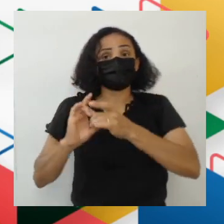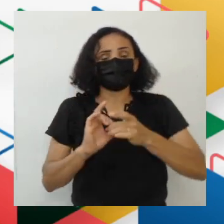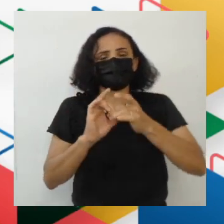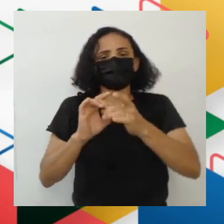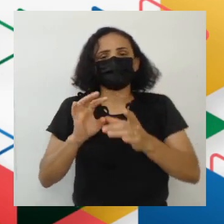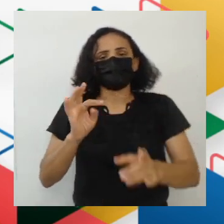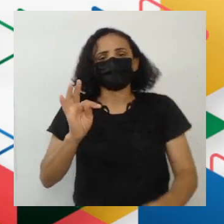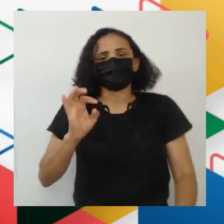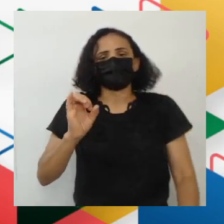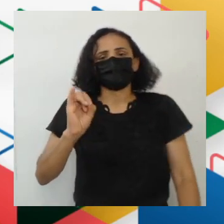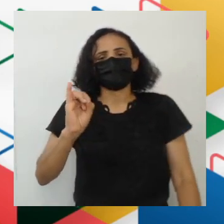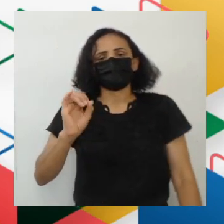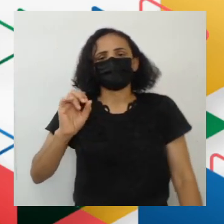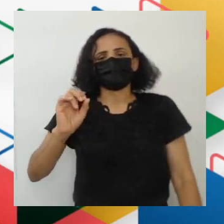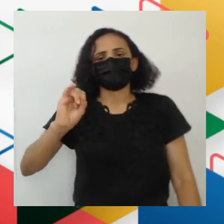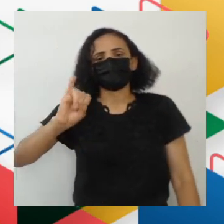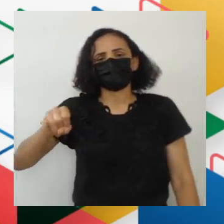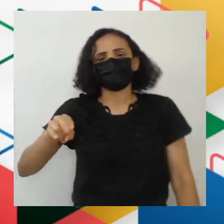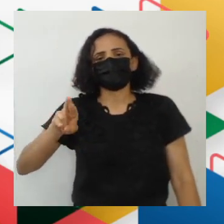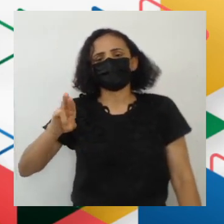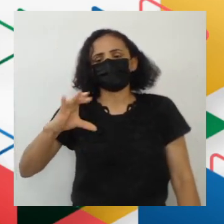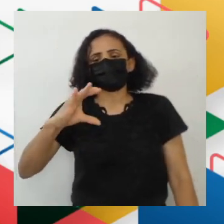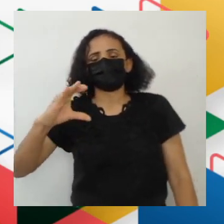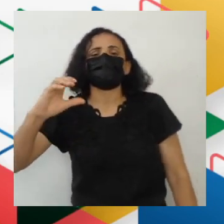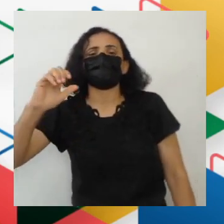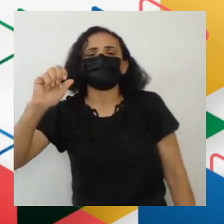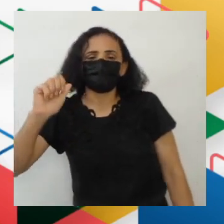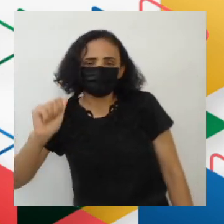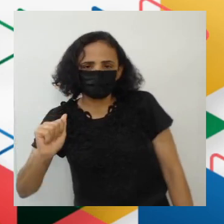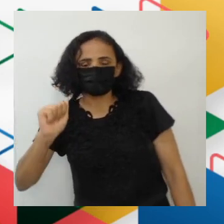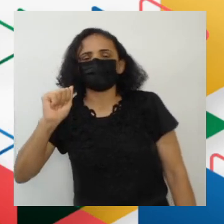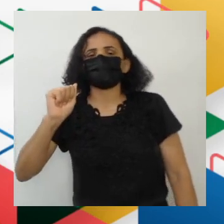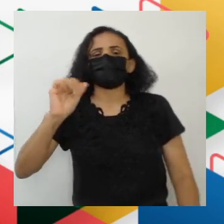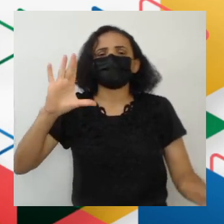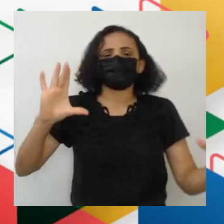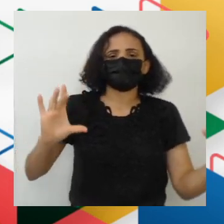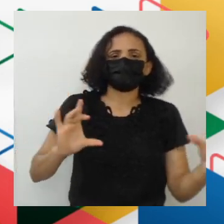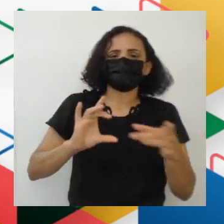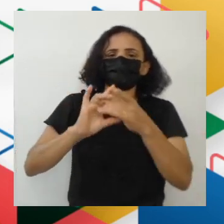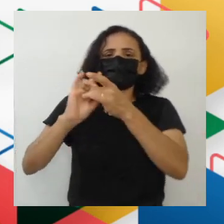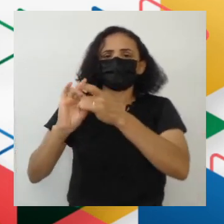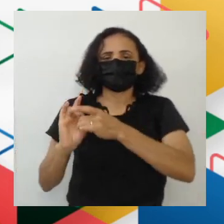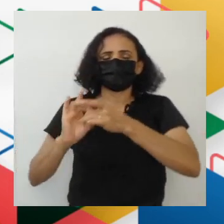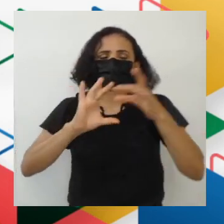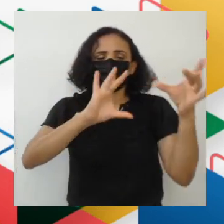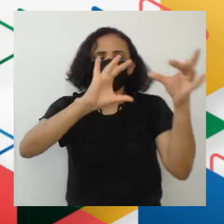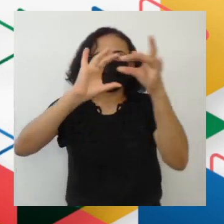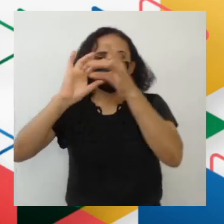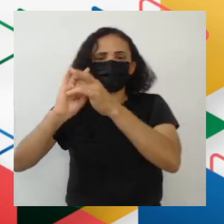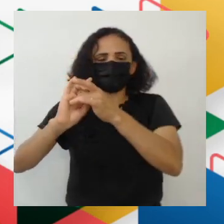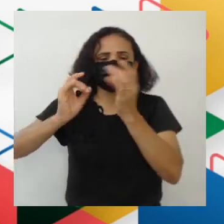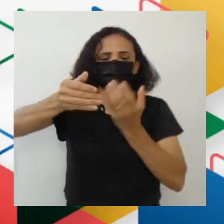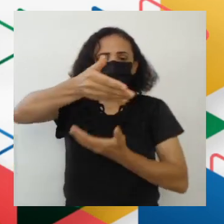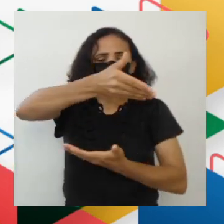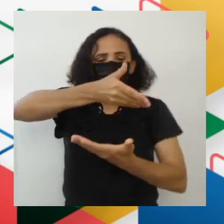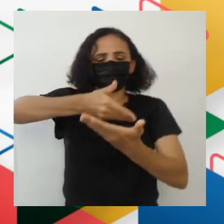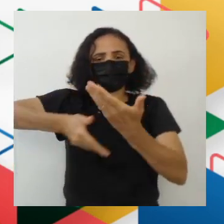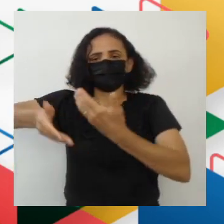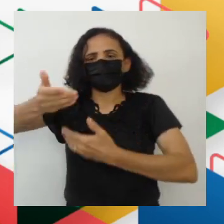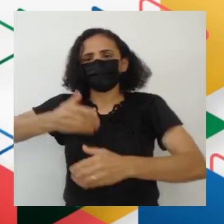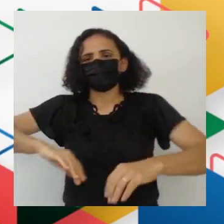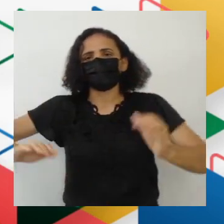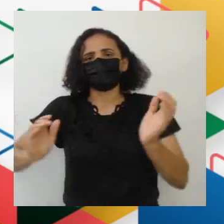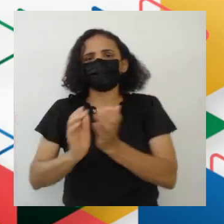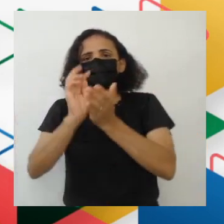grande homenagem ao samba abraçando o forró, o baião, portanto, há uma inter-relação entre dois gêneros